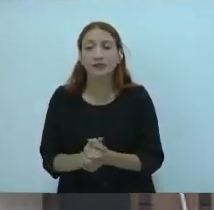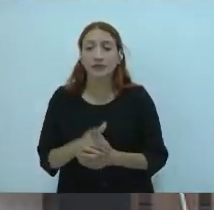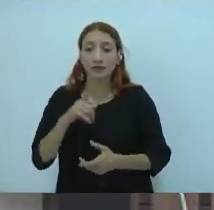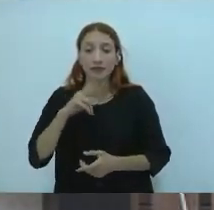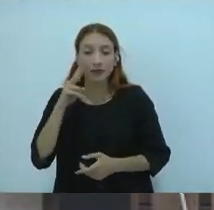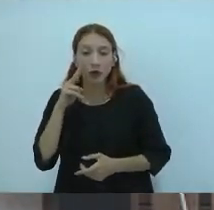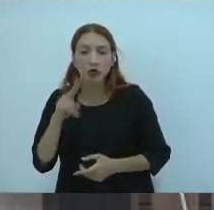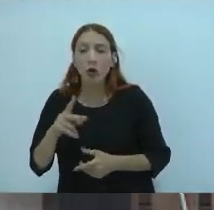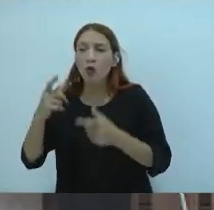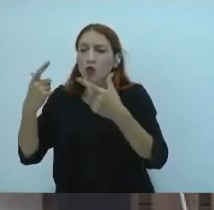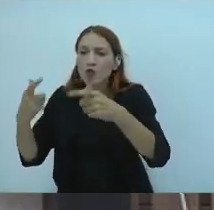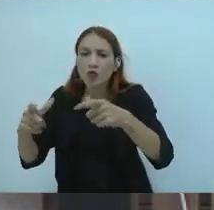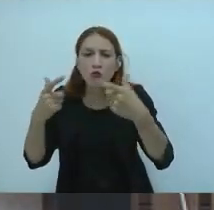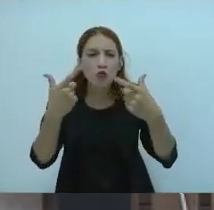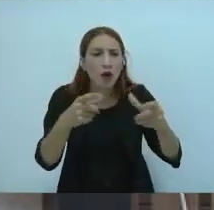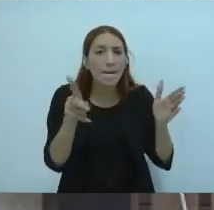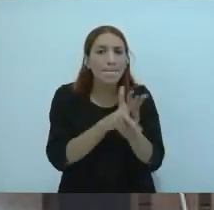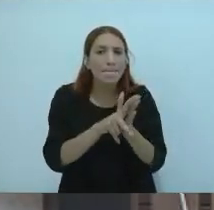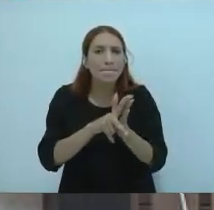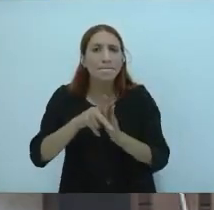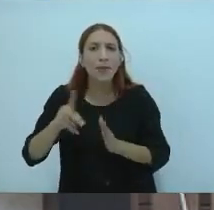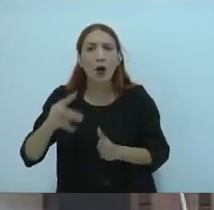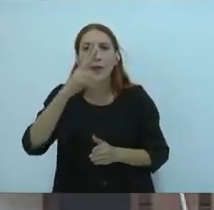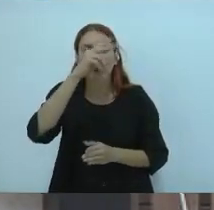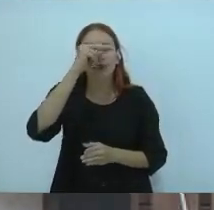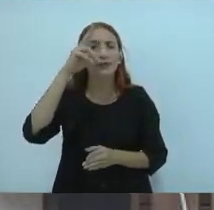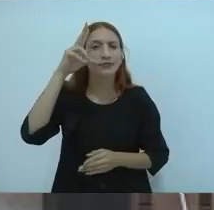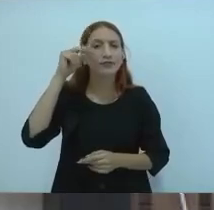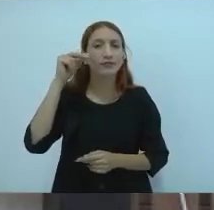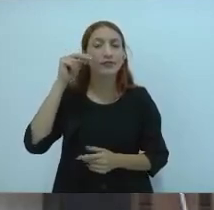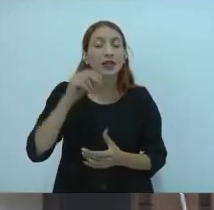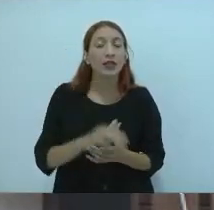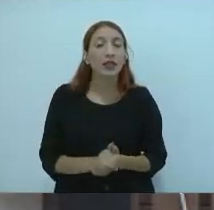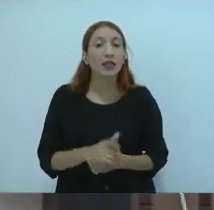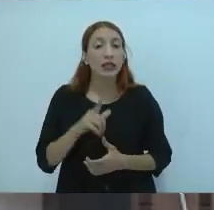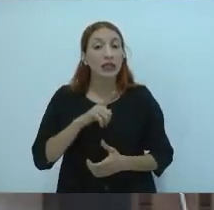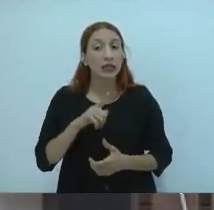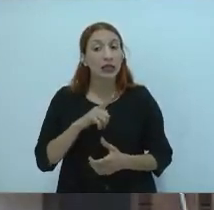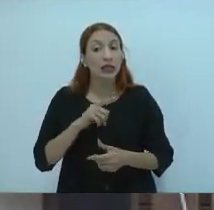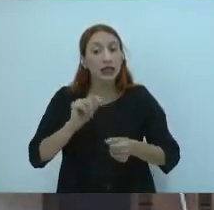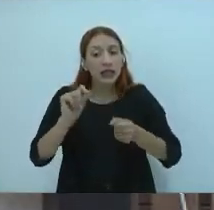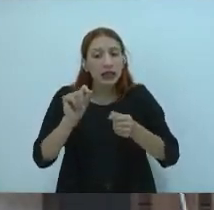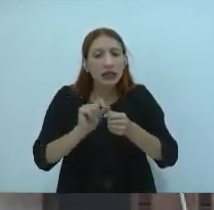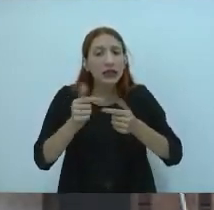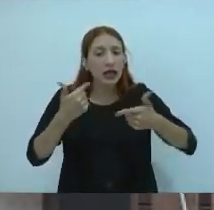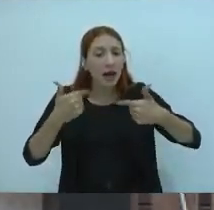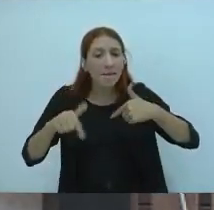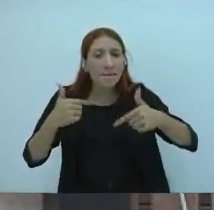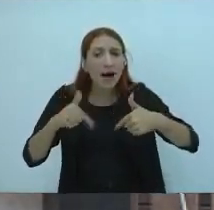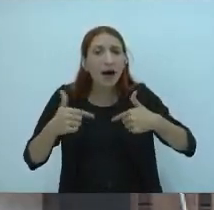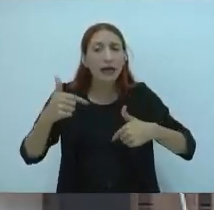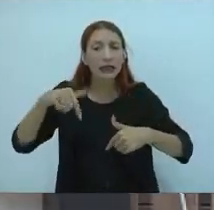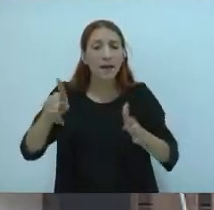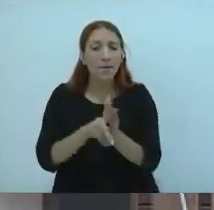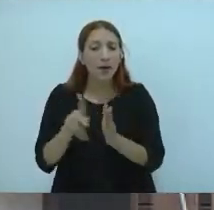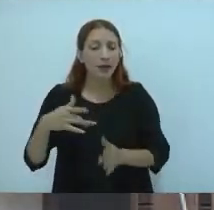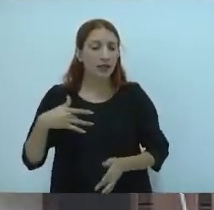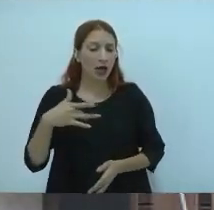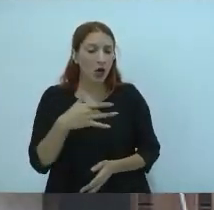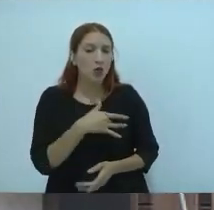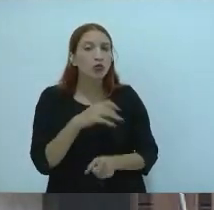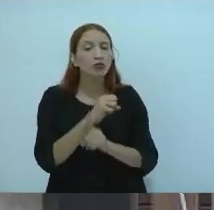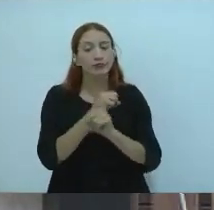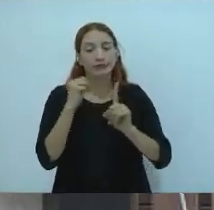controle principalmente os órgãos arrecadadores e aqueles que oferecem serviços relacionados à saúde Assistência